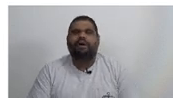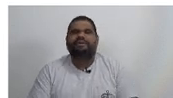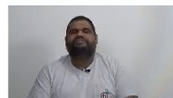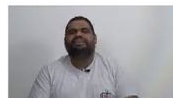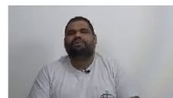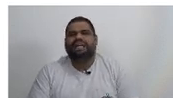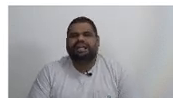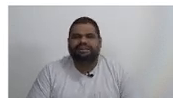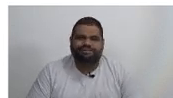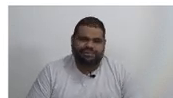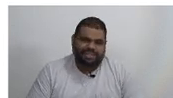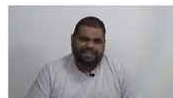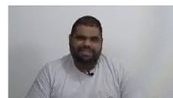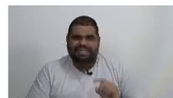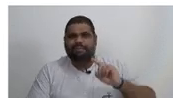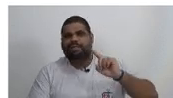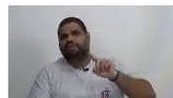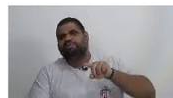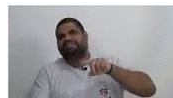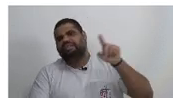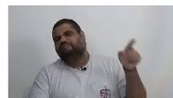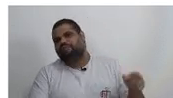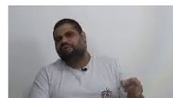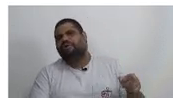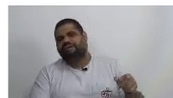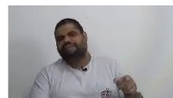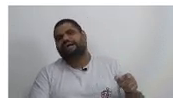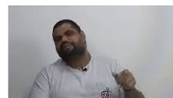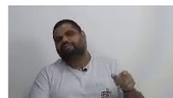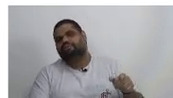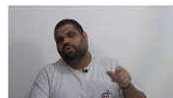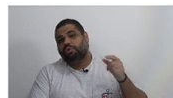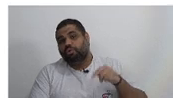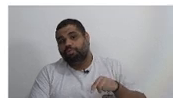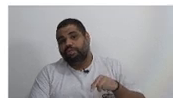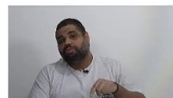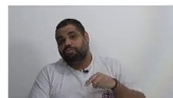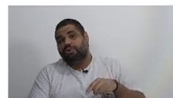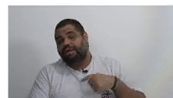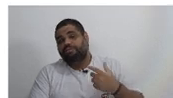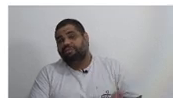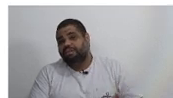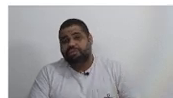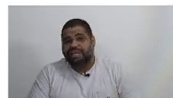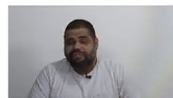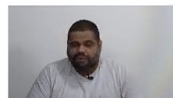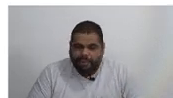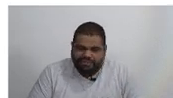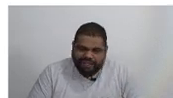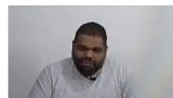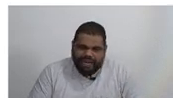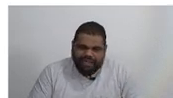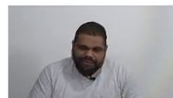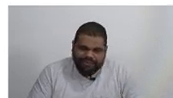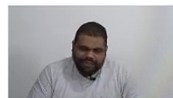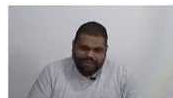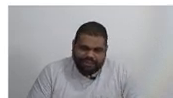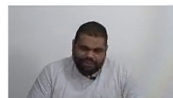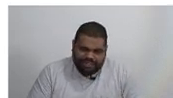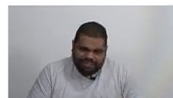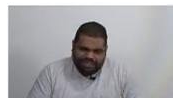usar a forma fatorada. Sempre que o c for igual a zero, o bizu é você usar a forma